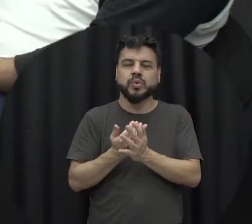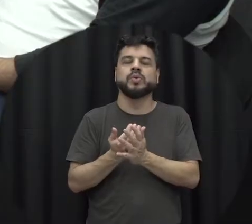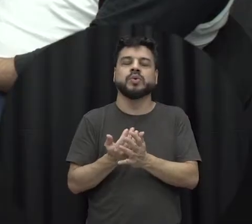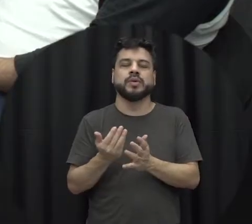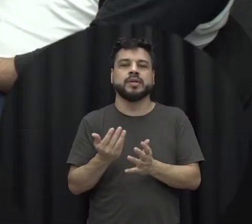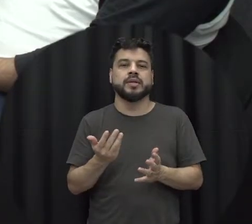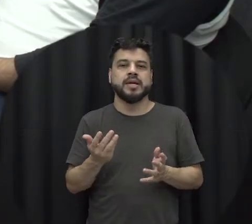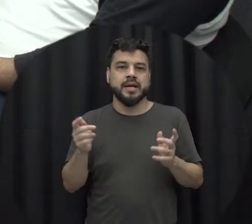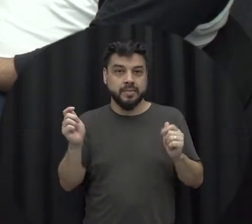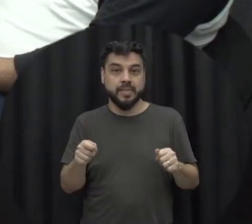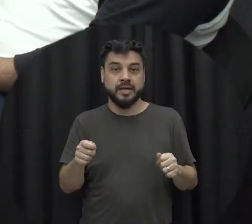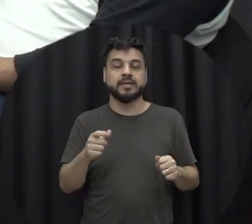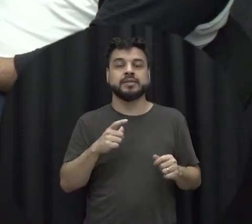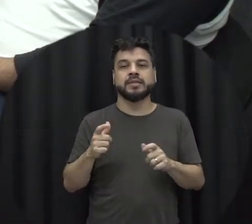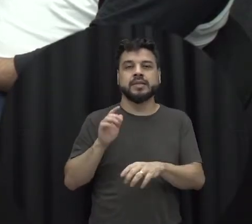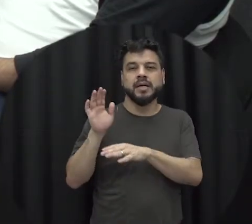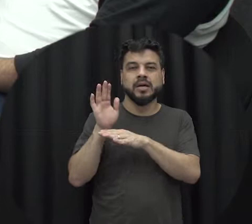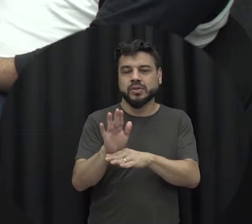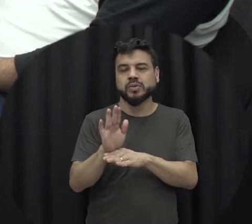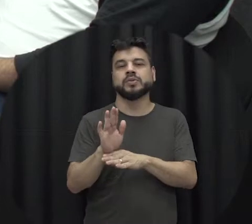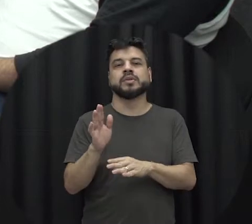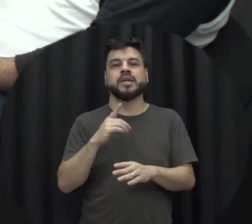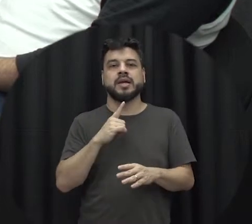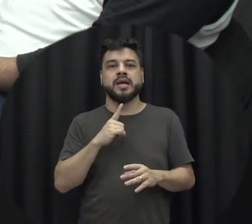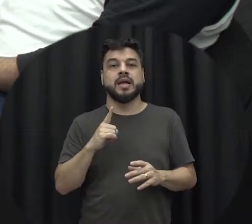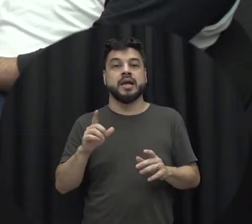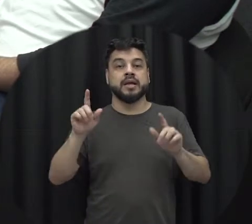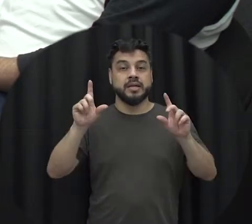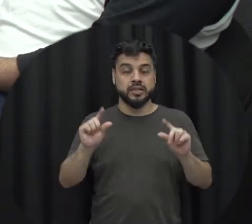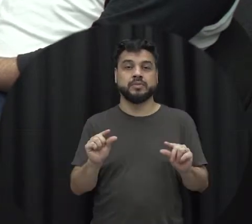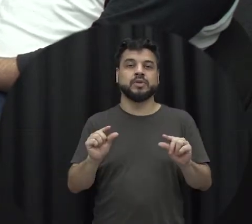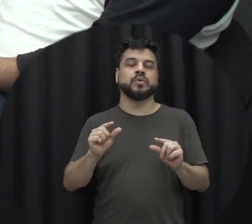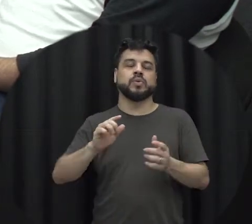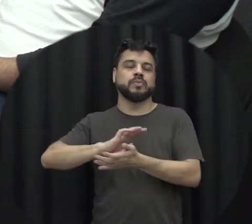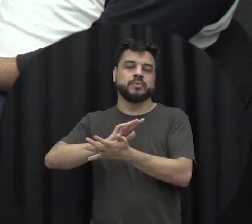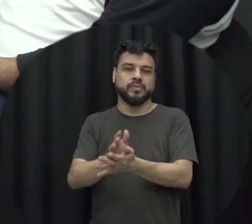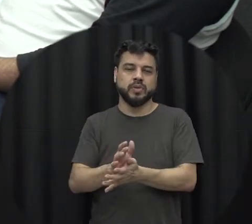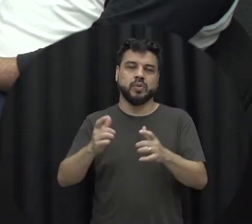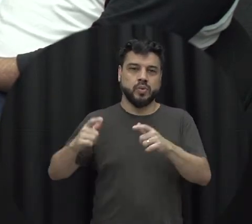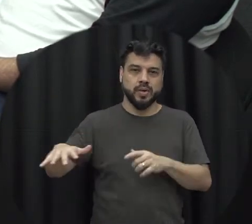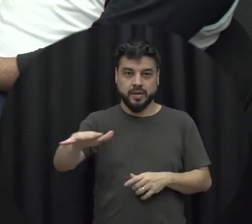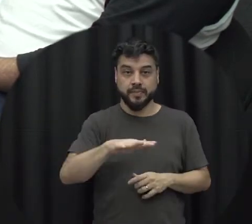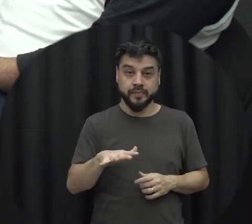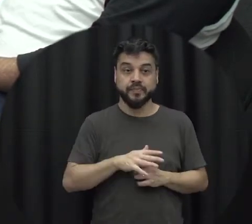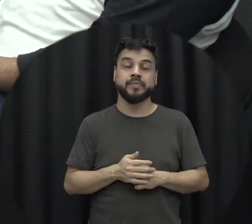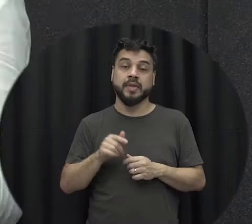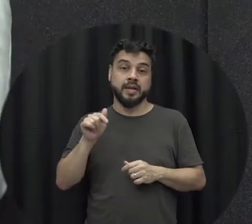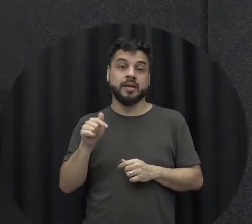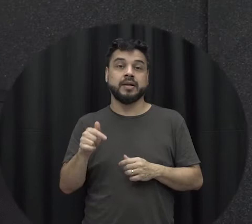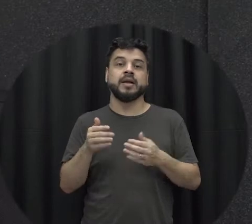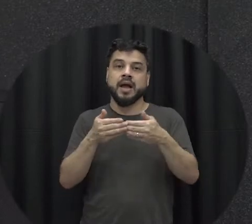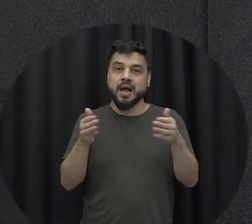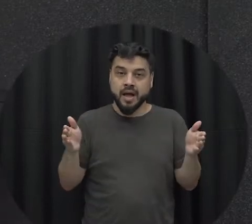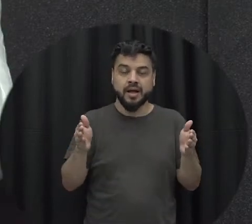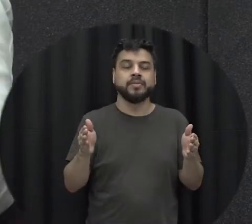comunidade naquele espaço em ajudar em degradar o poluente ambiental. Então, ele abre esse anel, o fungo